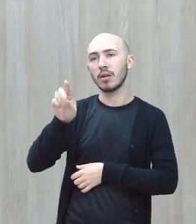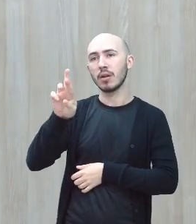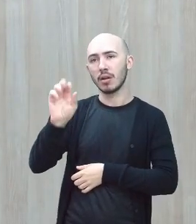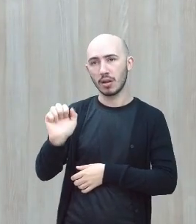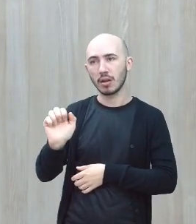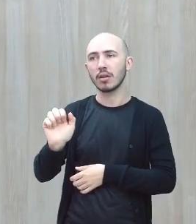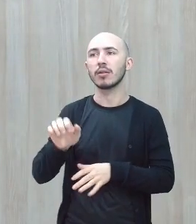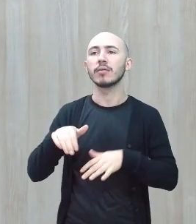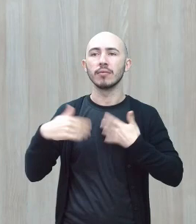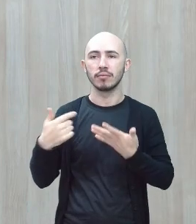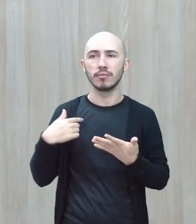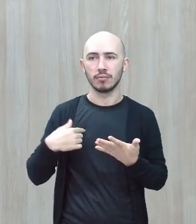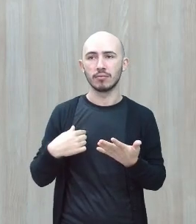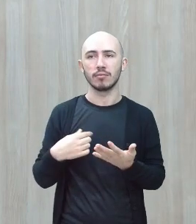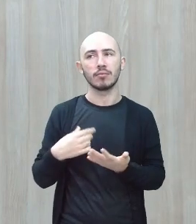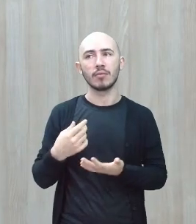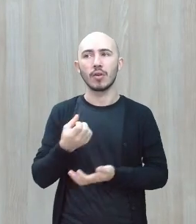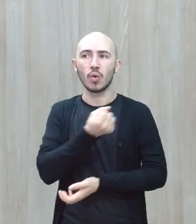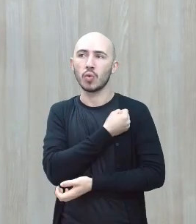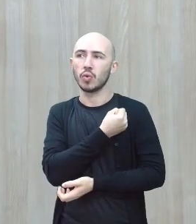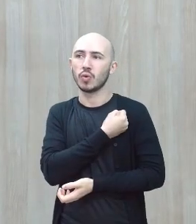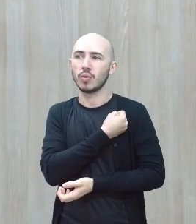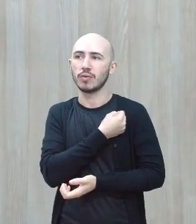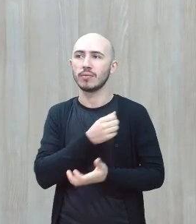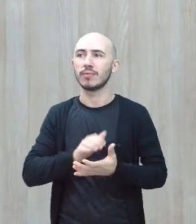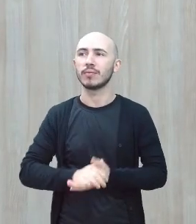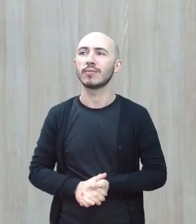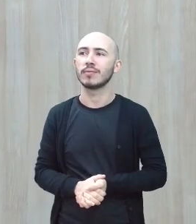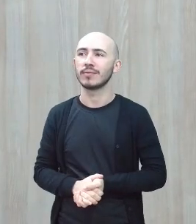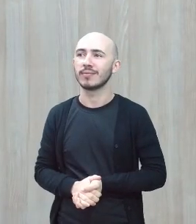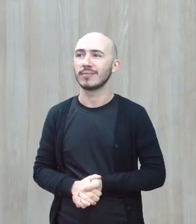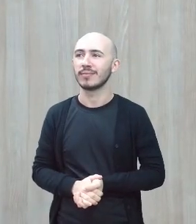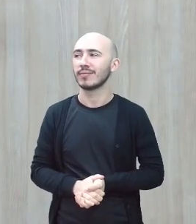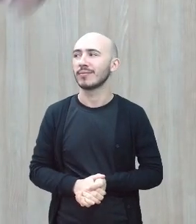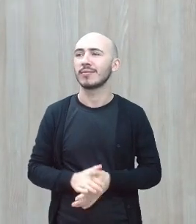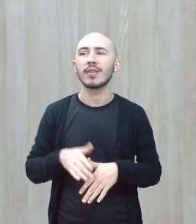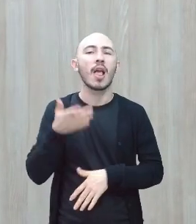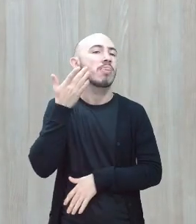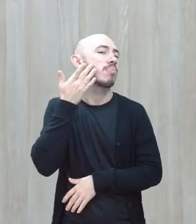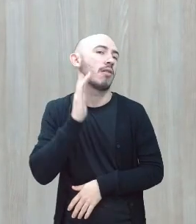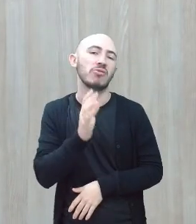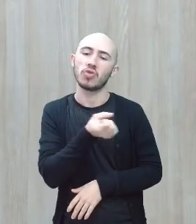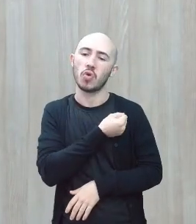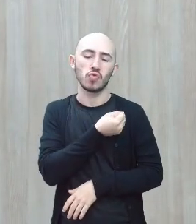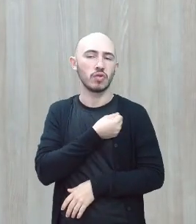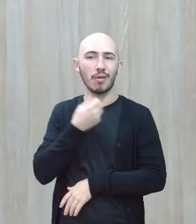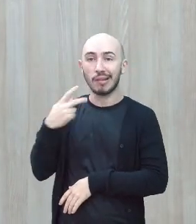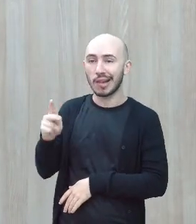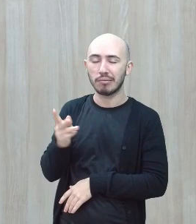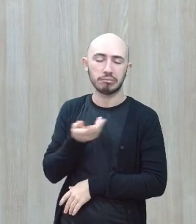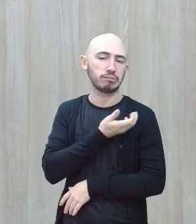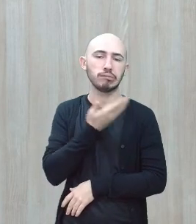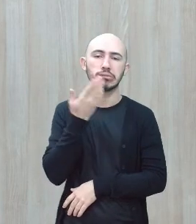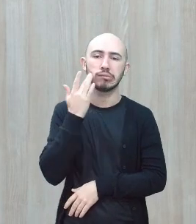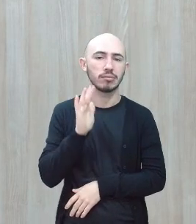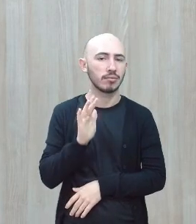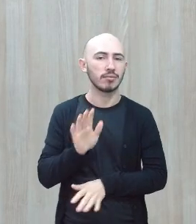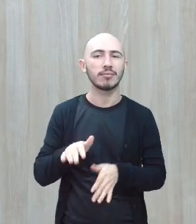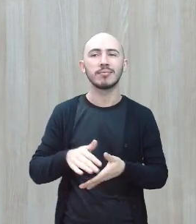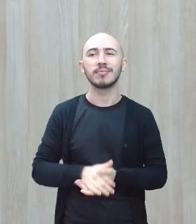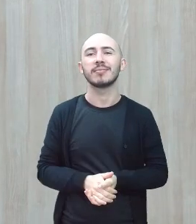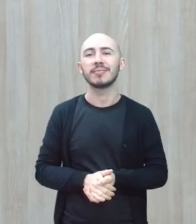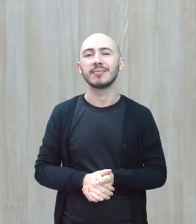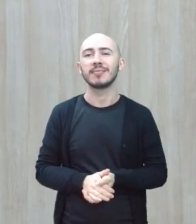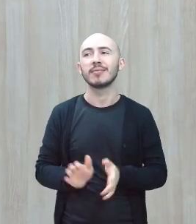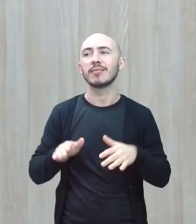97 não sei o quê, e não acho ruim não, professor, não lembro nem o número da minha mulher, quanto mais do seu. A gente sai discando e